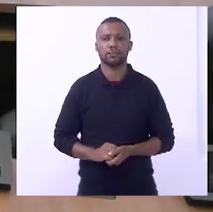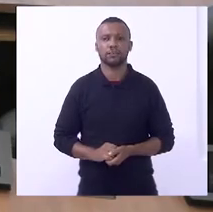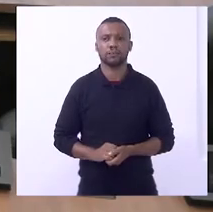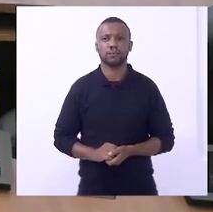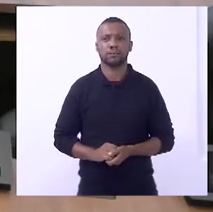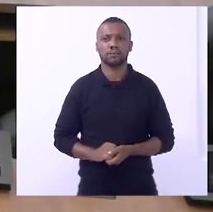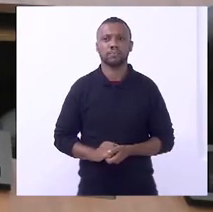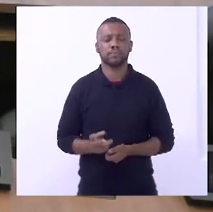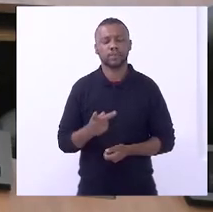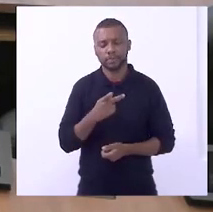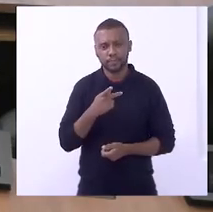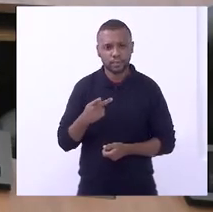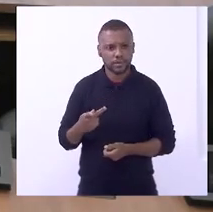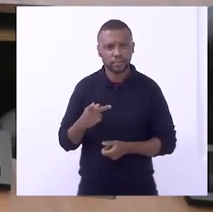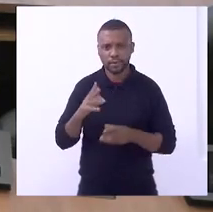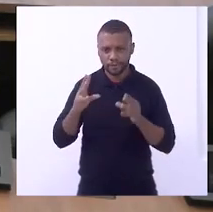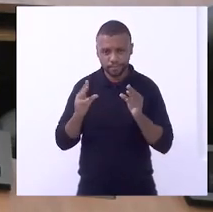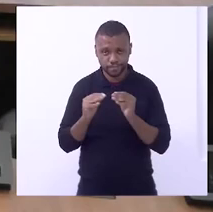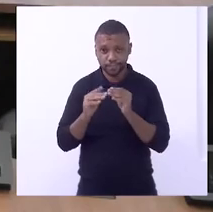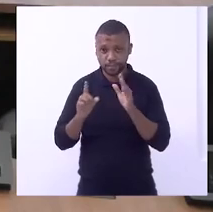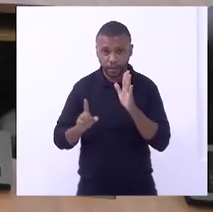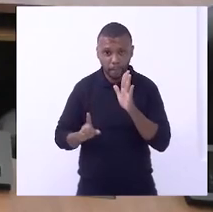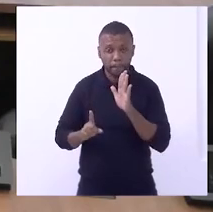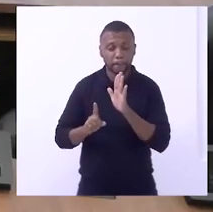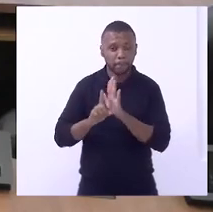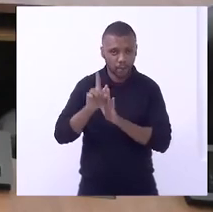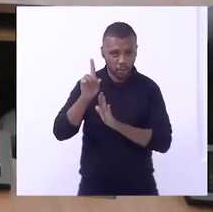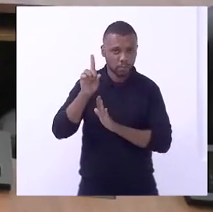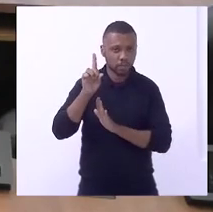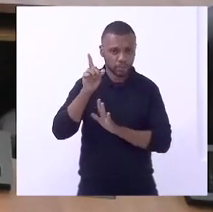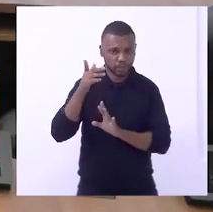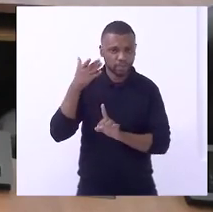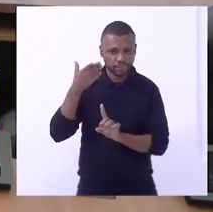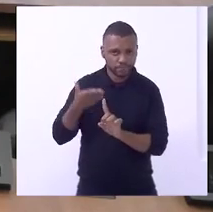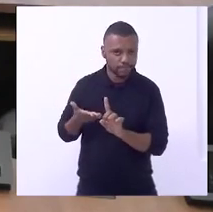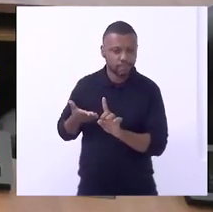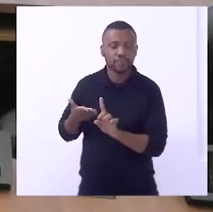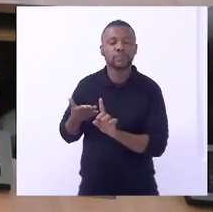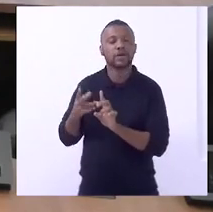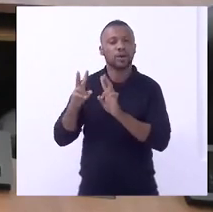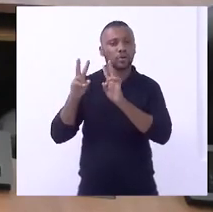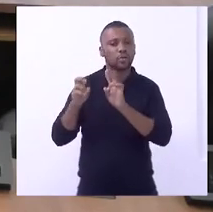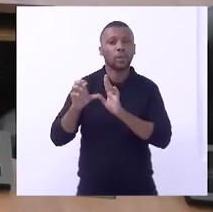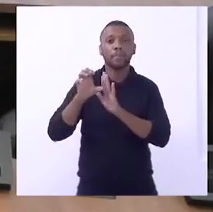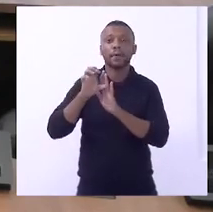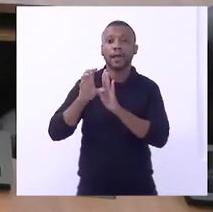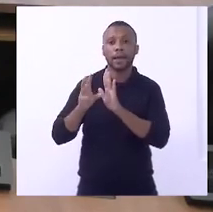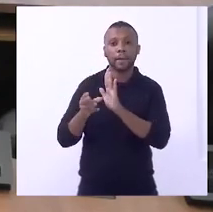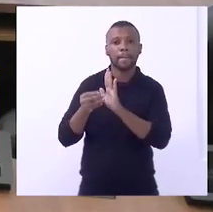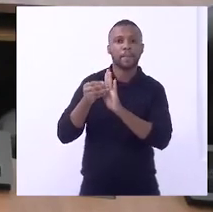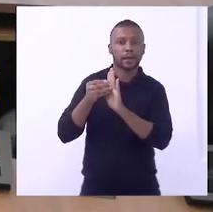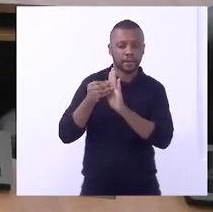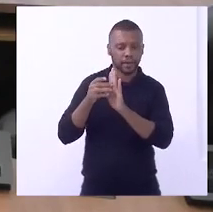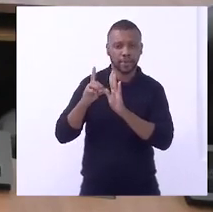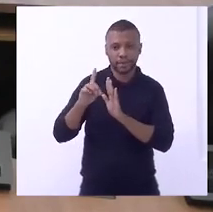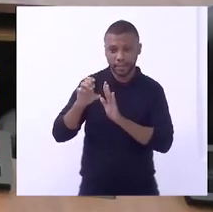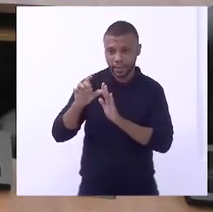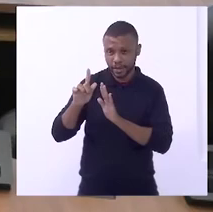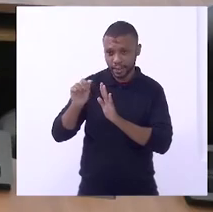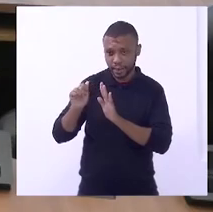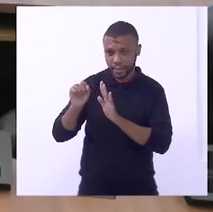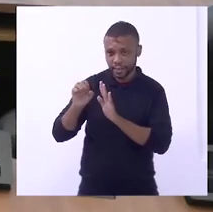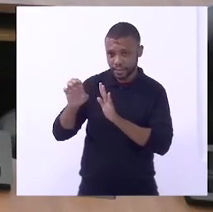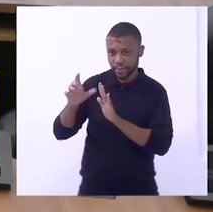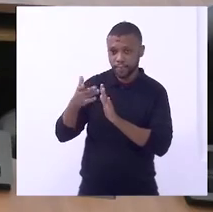Presidente, só fazer uma pergunta para Vossa Excelência aqui. Em relação àquela emenda do Degas, ela foi aprovada junto